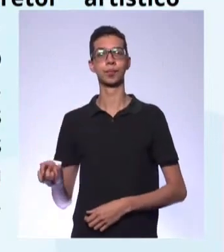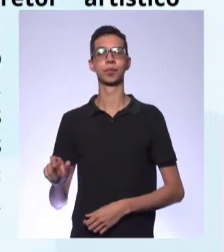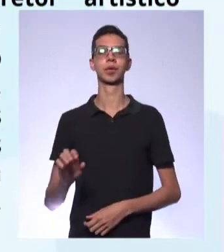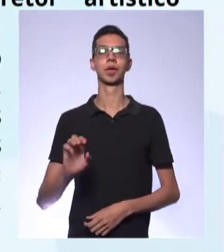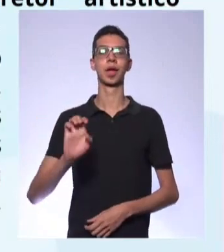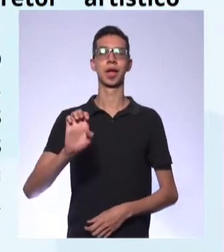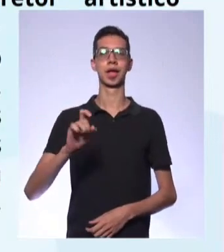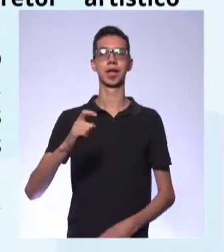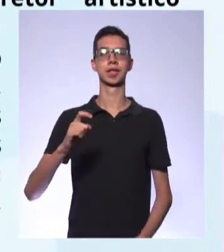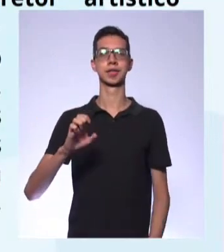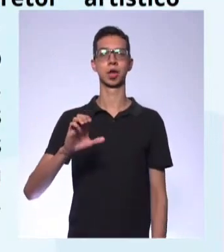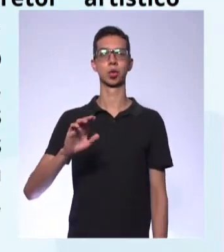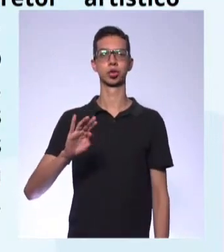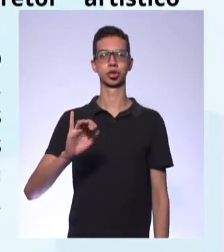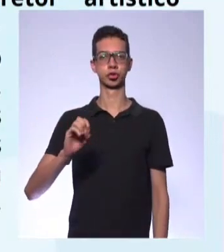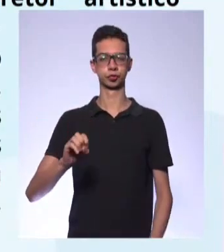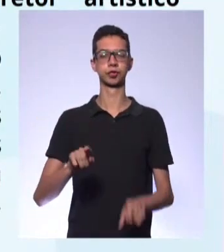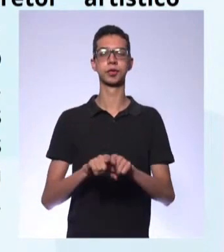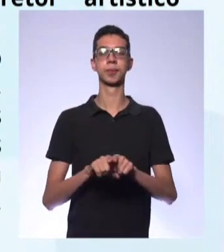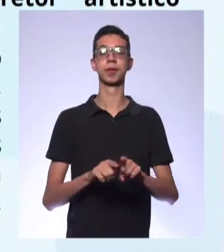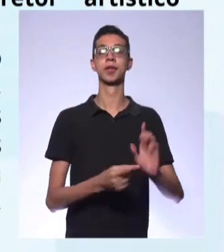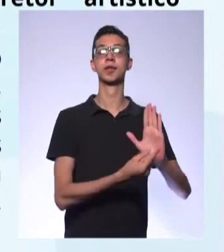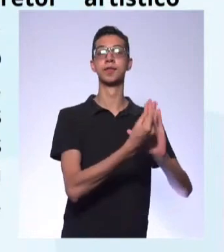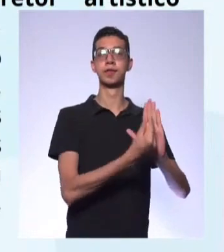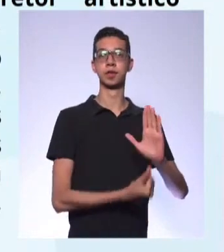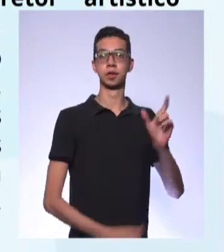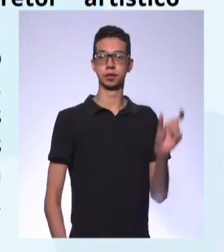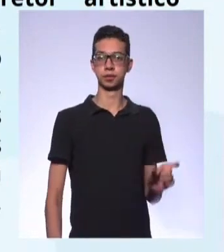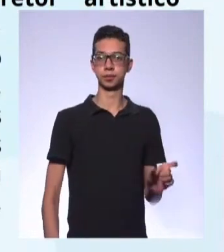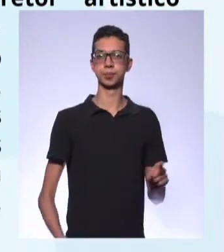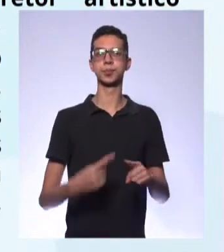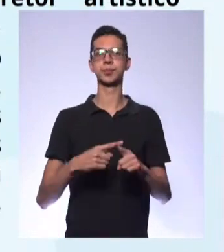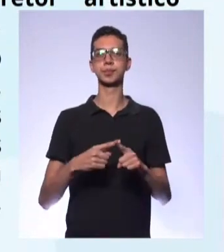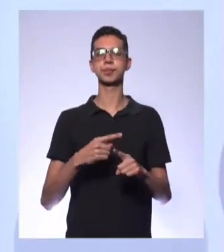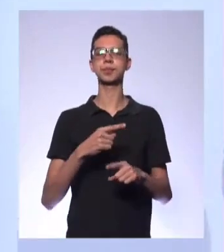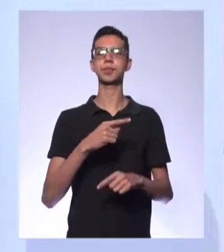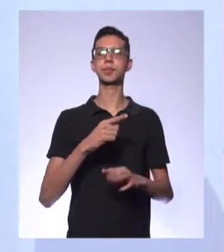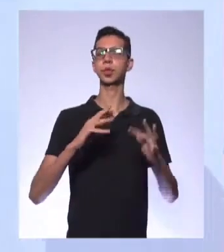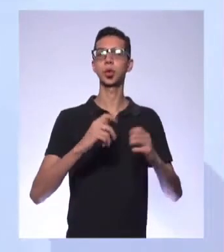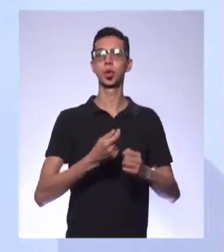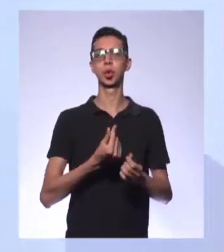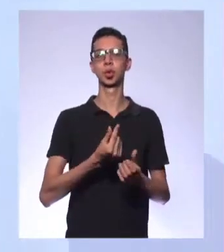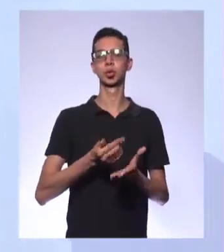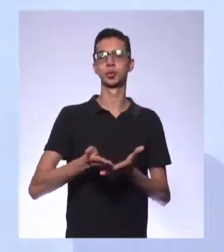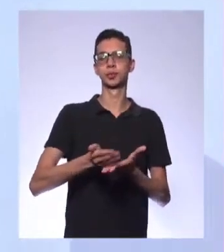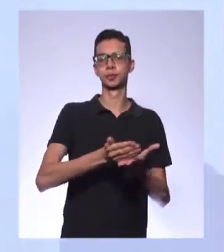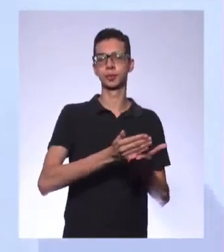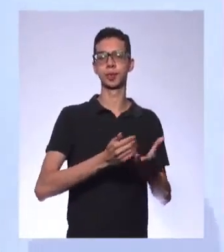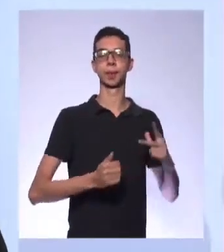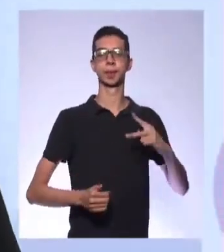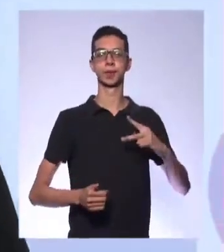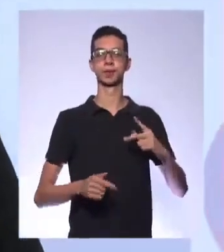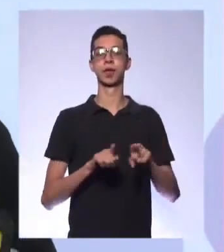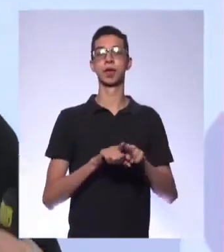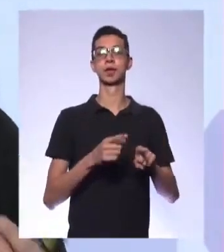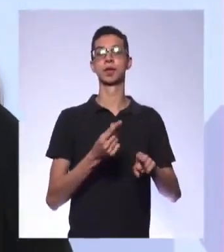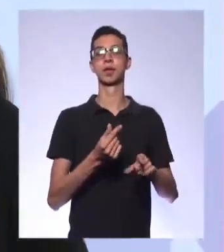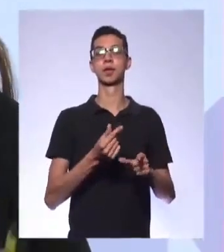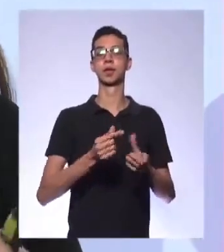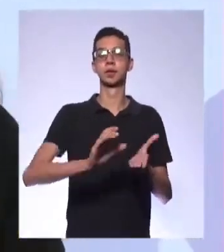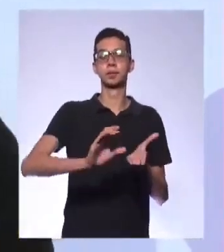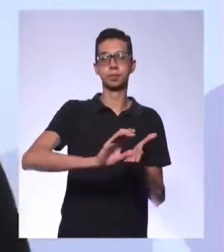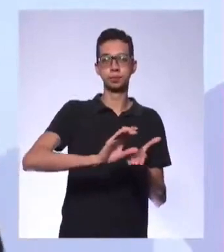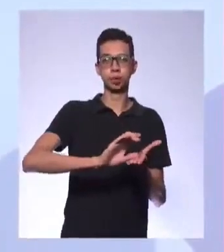financeiro, que ele fica encarregado, então, da captação dos recursos, né, tanto recursos de fonte privada como recursos de fonte,